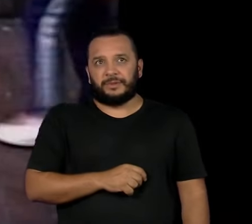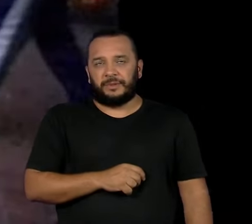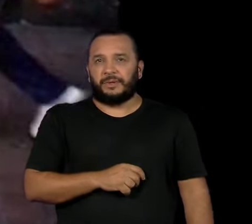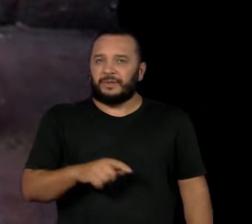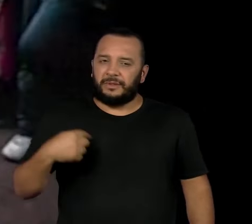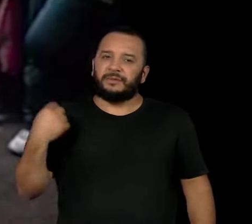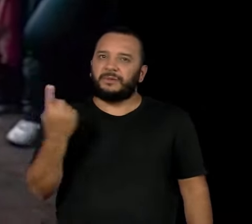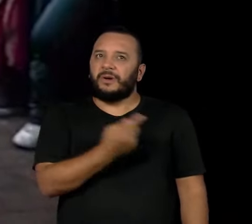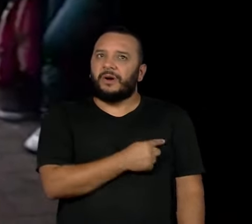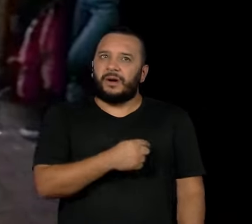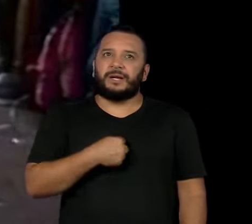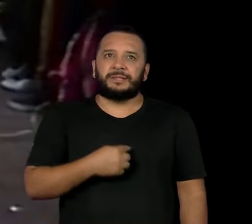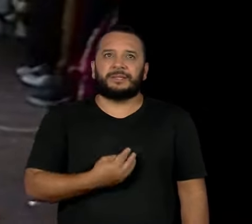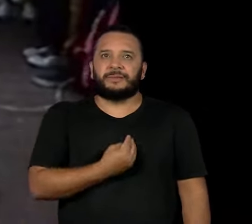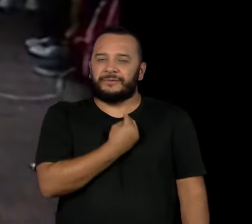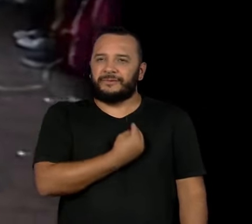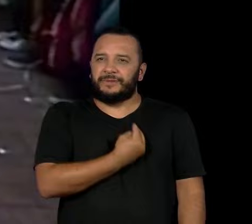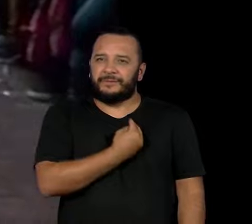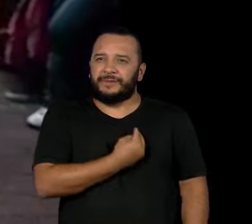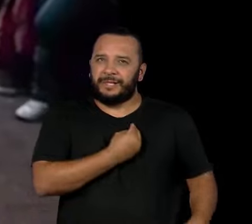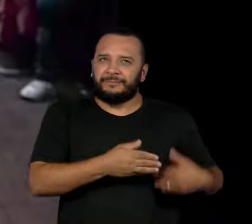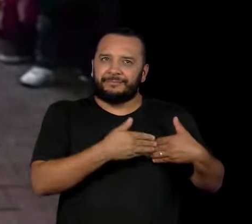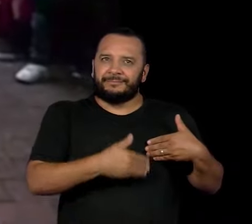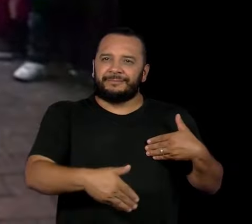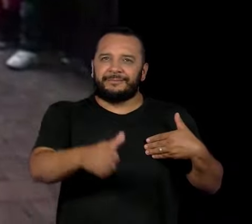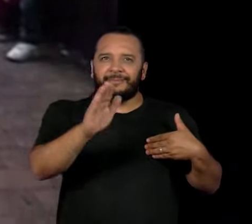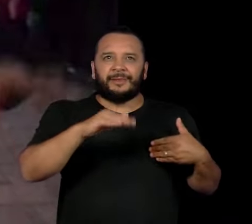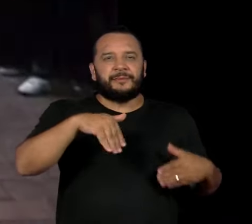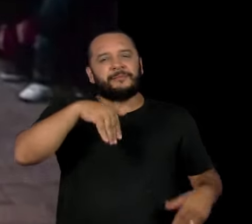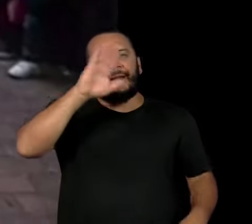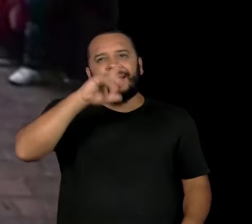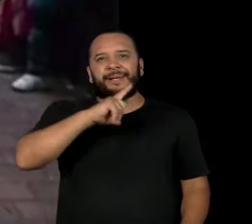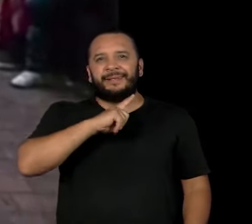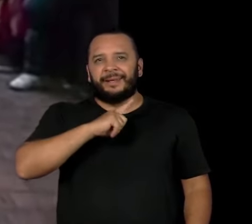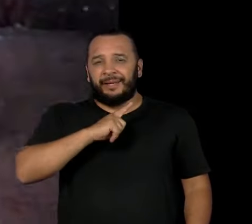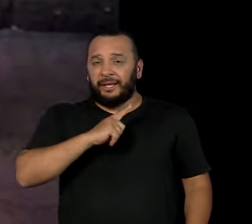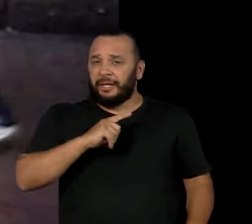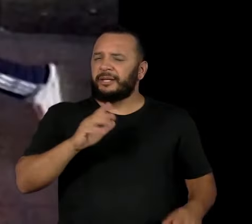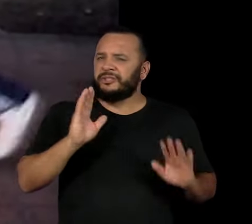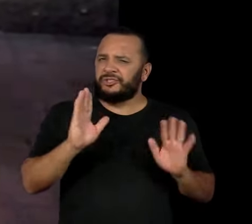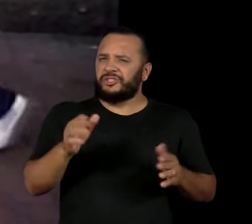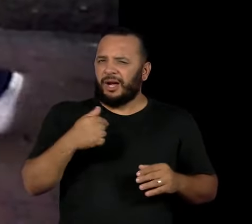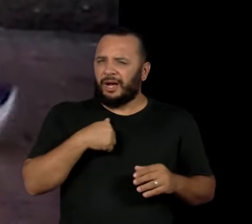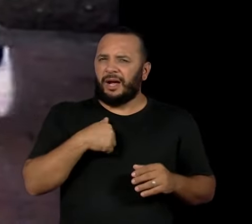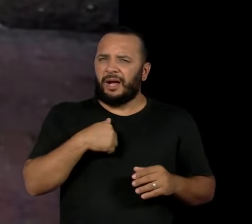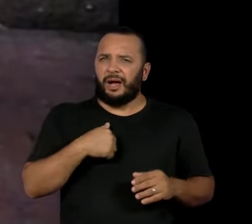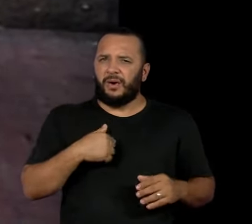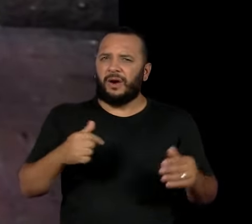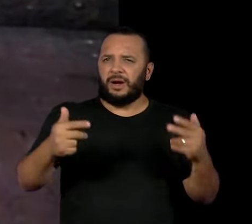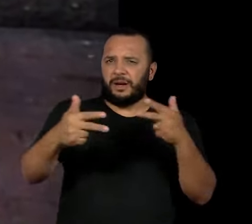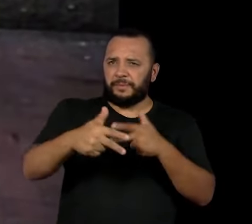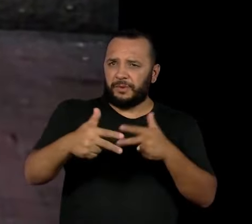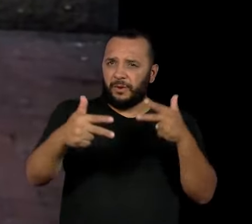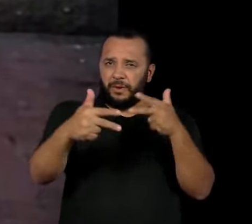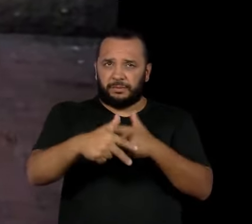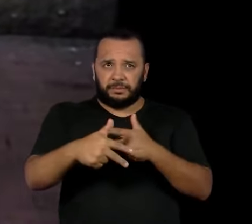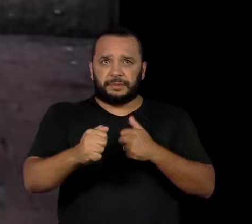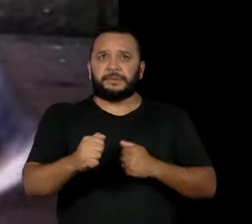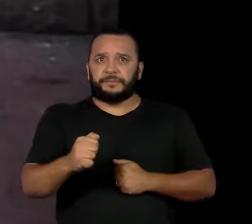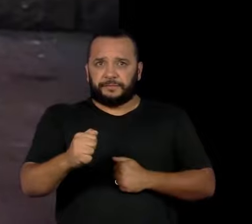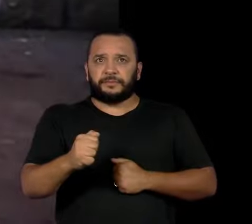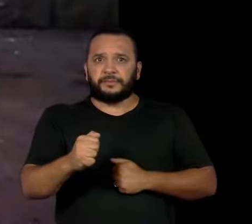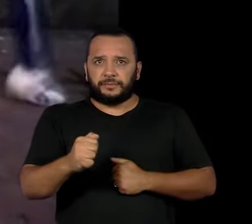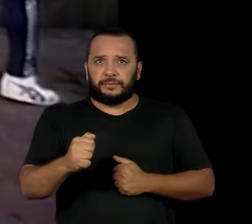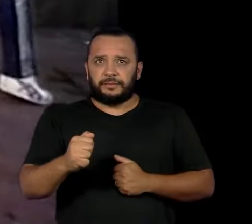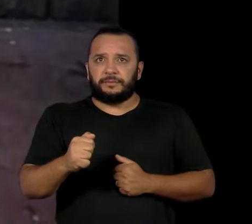nós pudemos sobreviver muito mais. E eu acredito que o hip hop, ele como